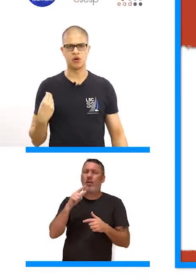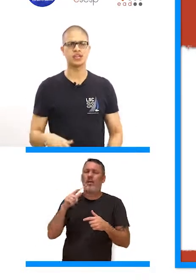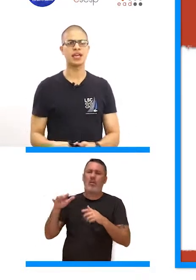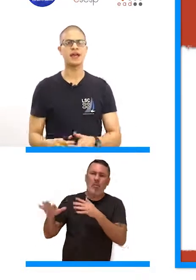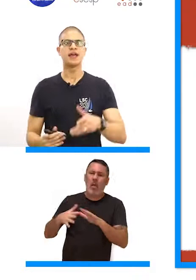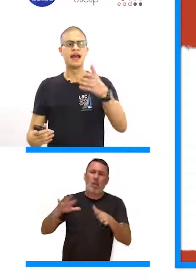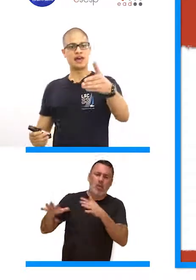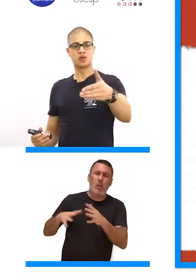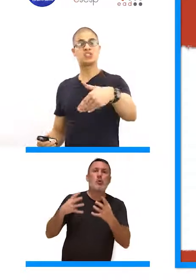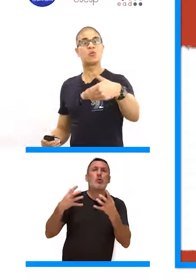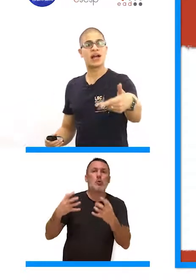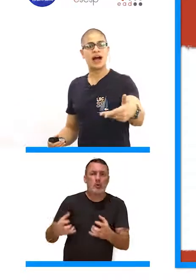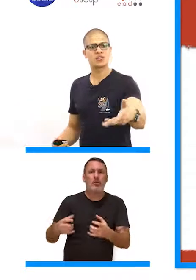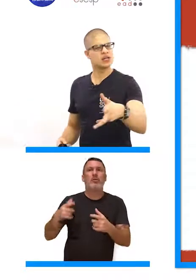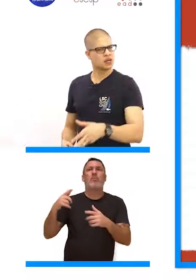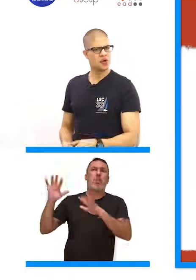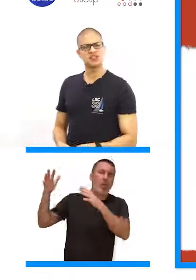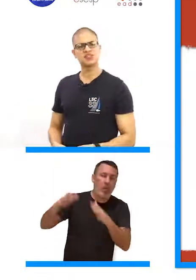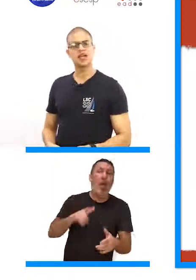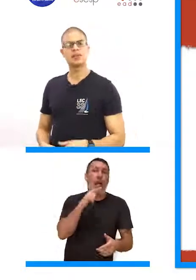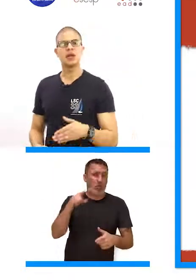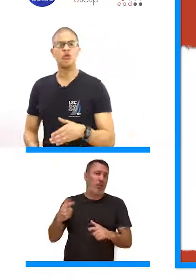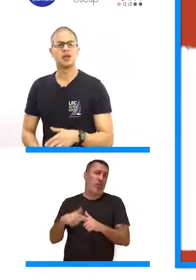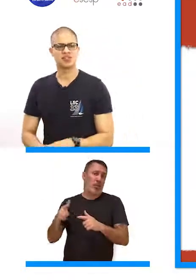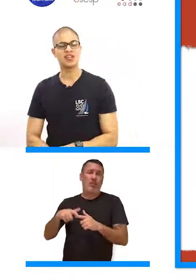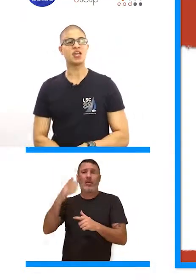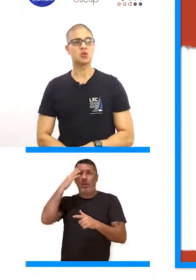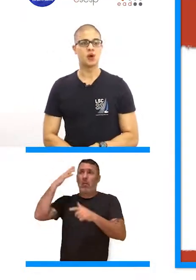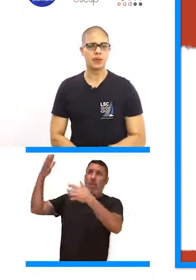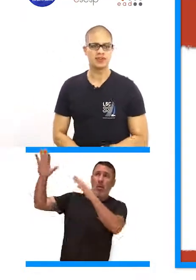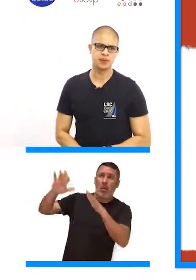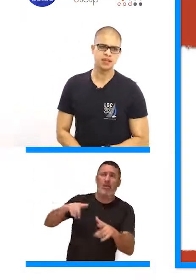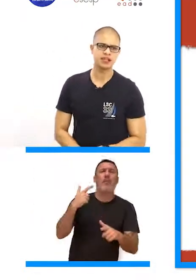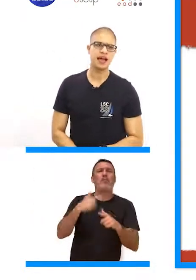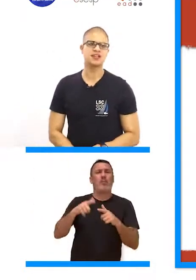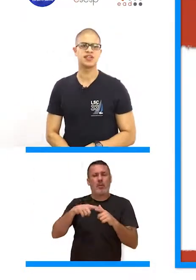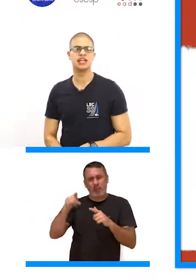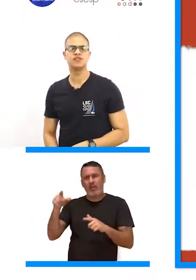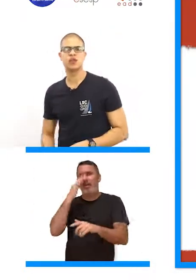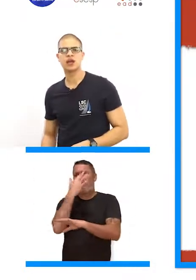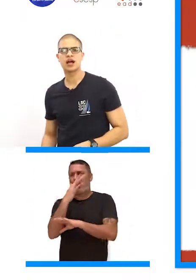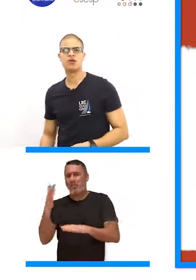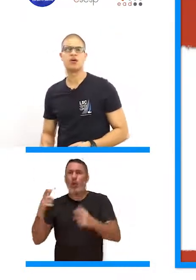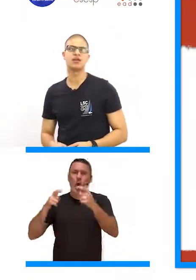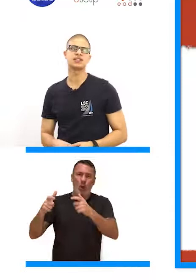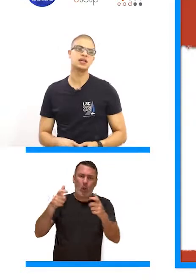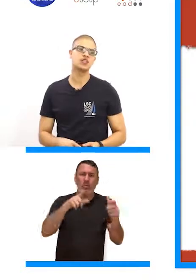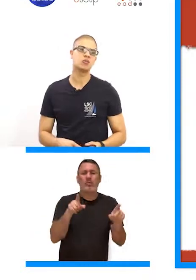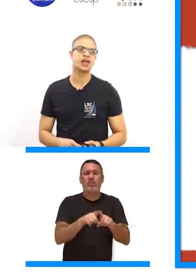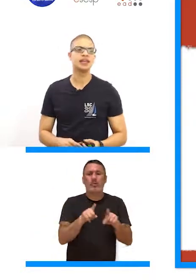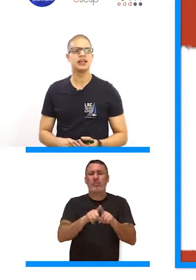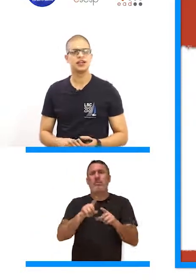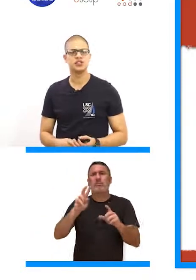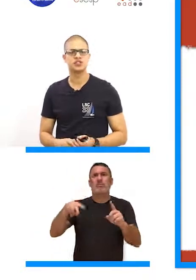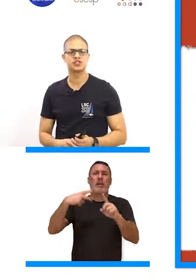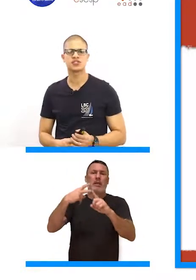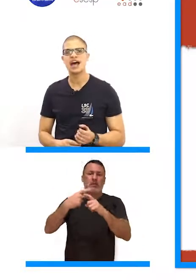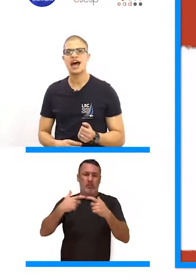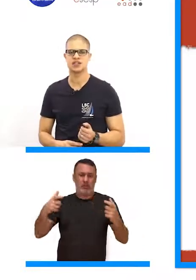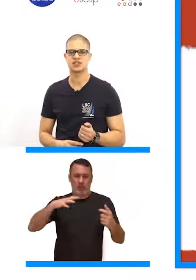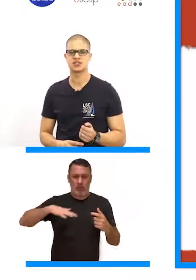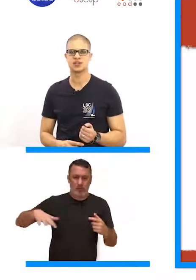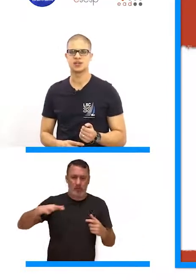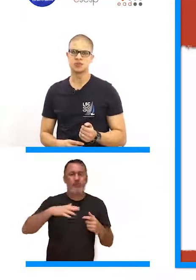erosivo, ok? A erosão causa, quase sempre, uma série de problemas ambientais em nível local ou até mesmo em